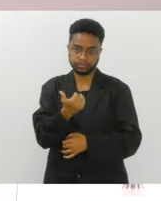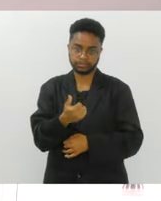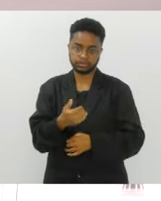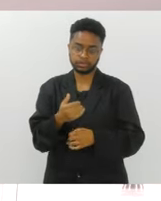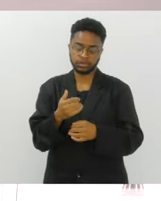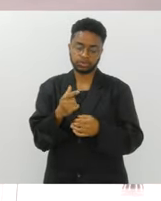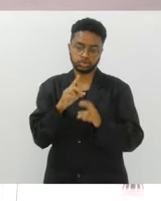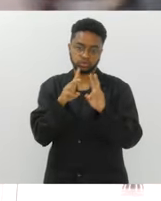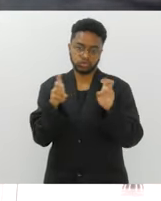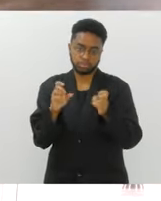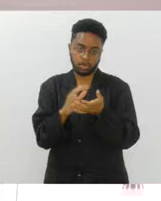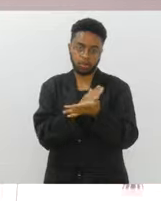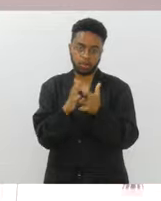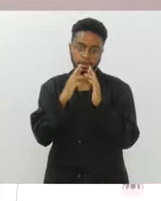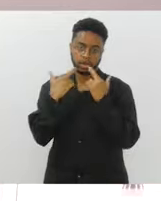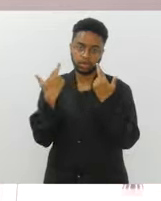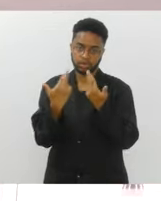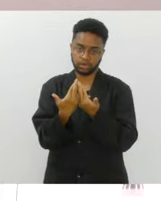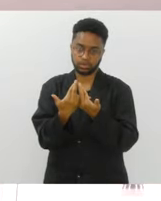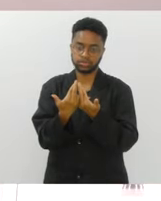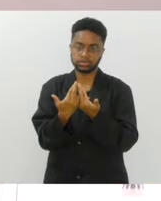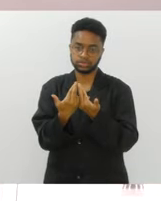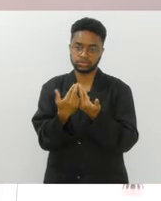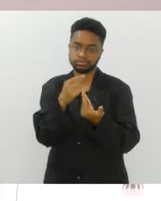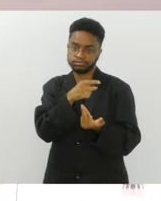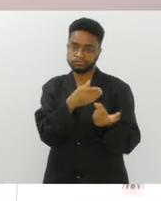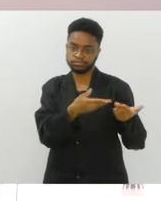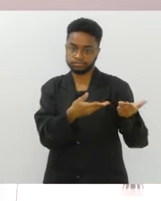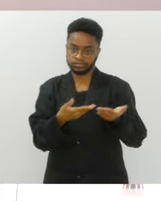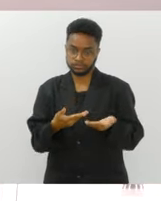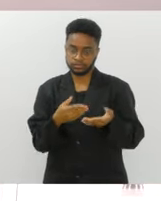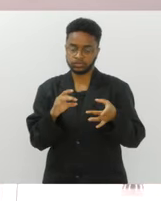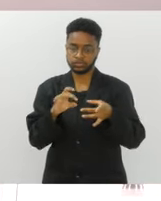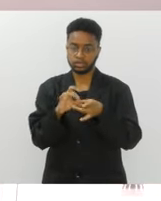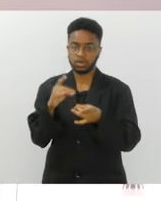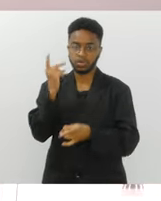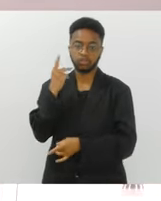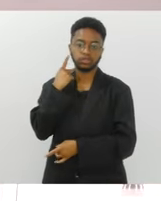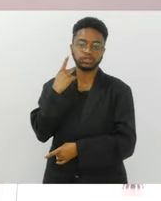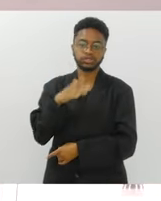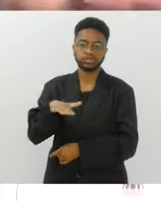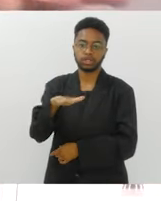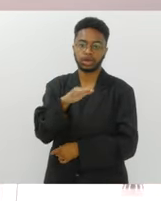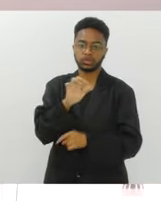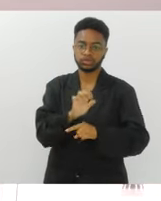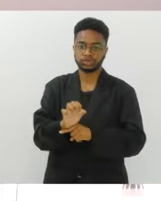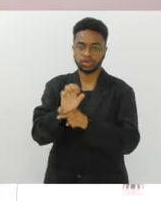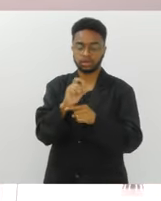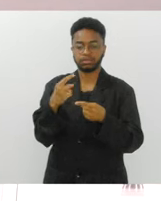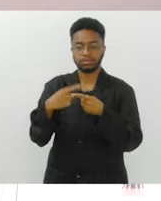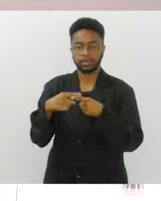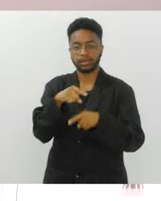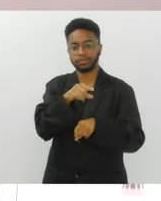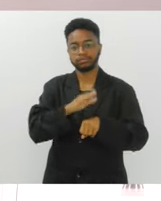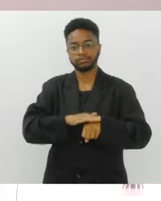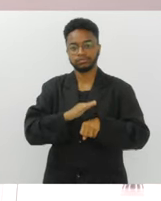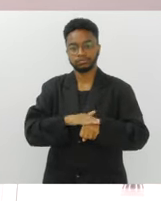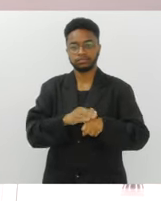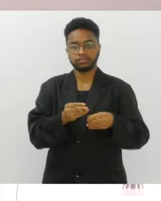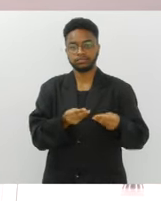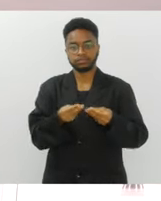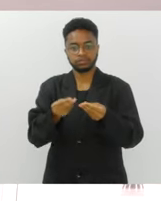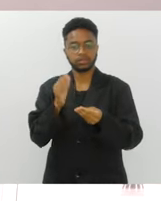algumas reuniões que o nosso procurador tem sido convocado pela Procuradoria-Geral do Estado, que é quem está encaminhando e quem